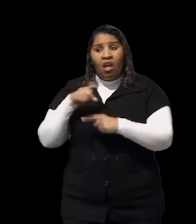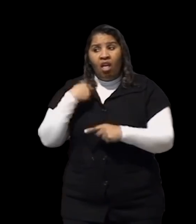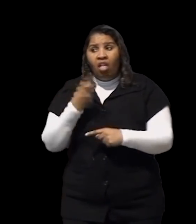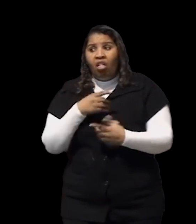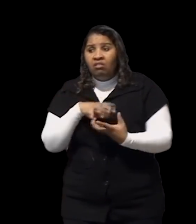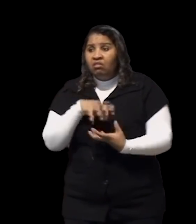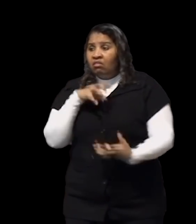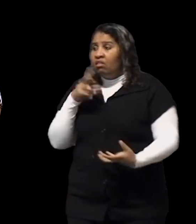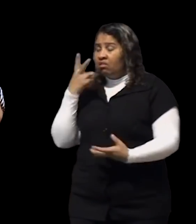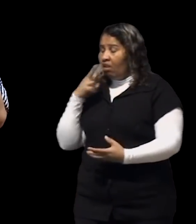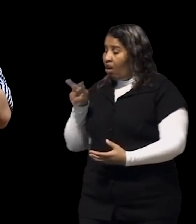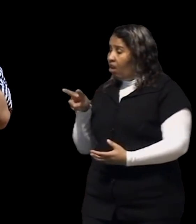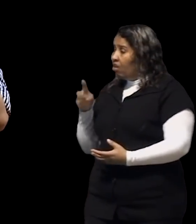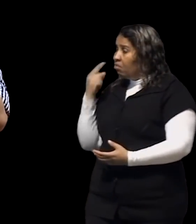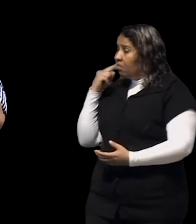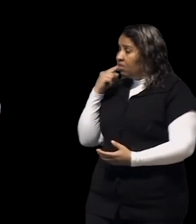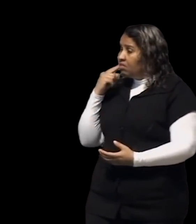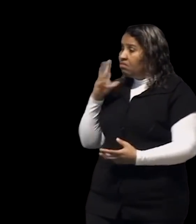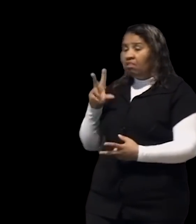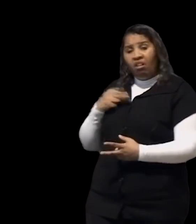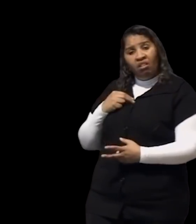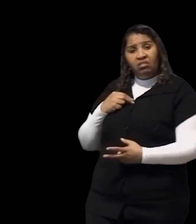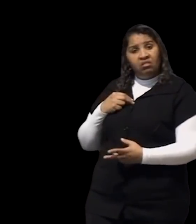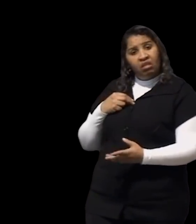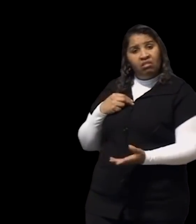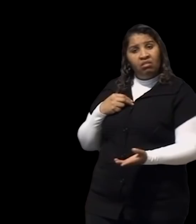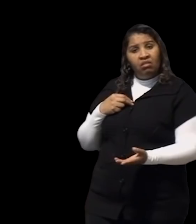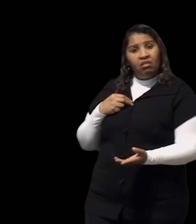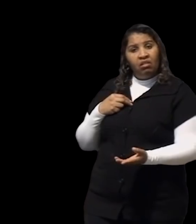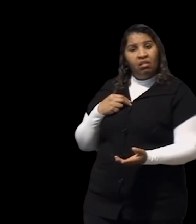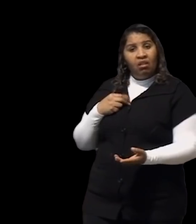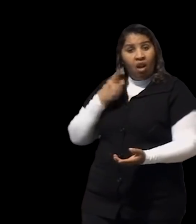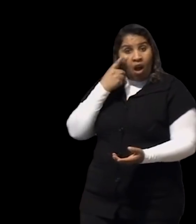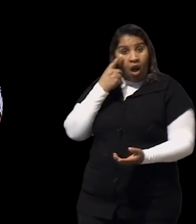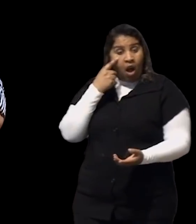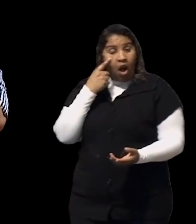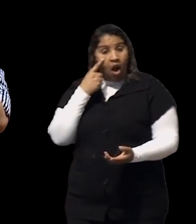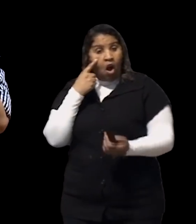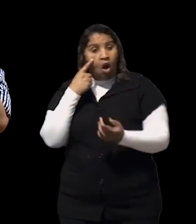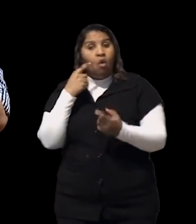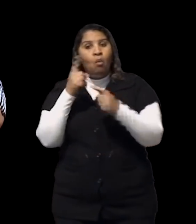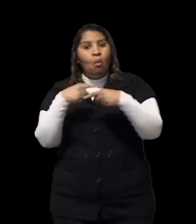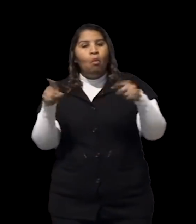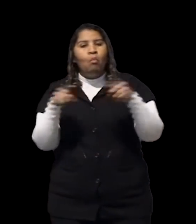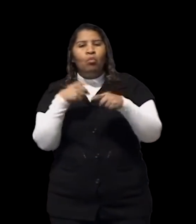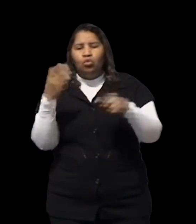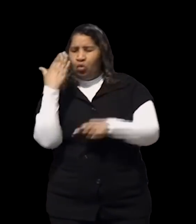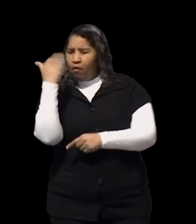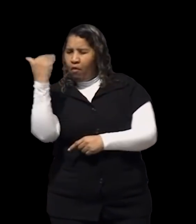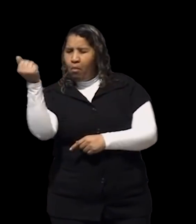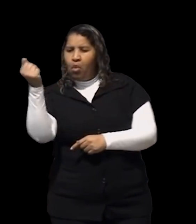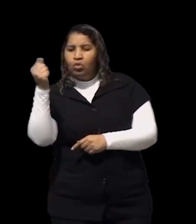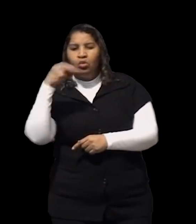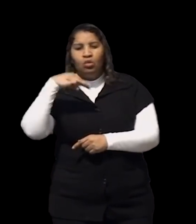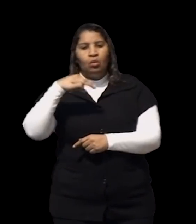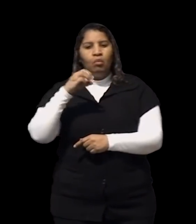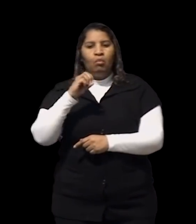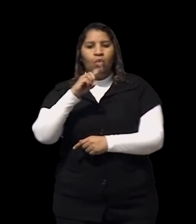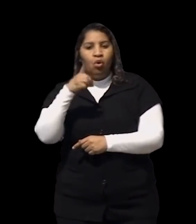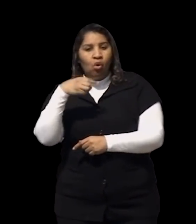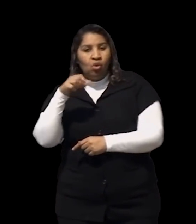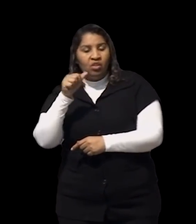olha para Amadeus Mozart um grande compositor austríaco que aos seis anos de idade